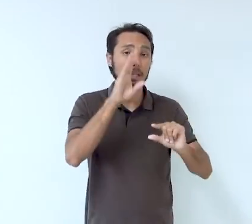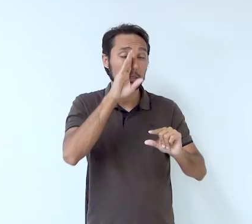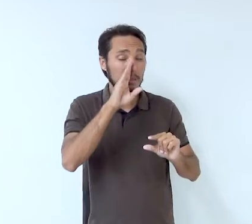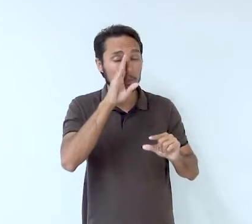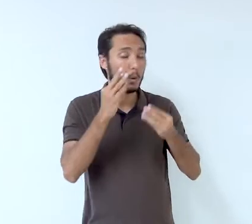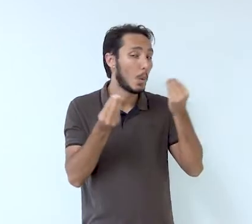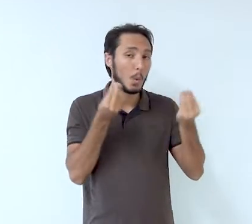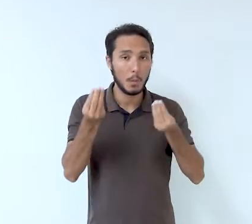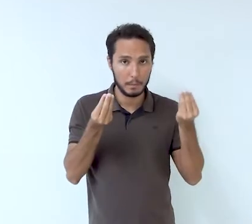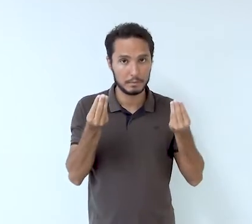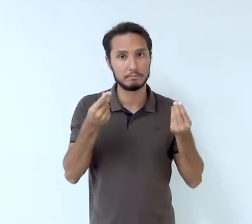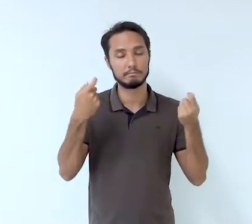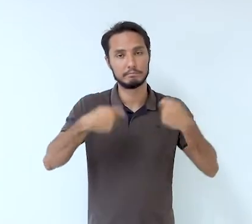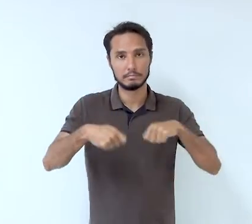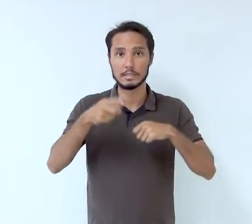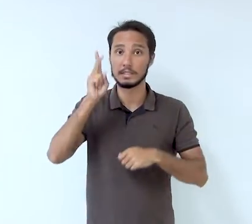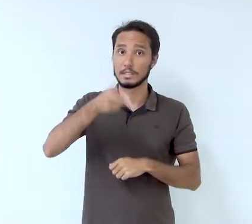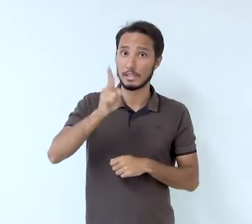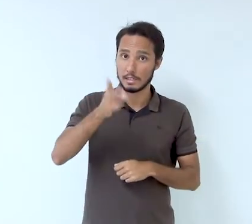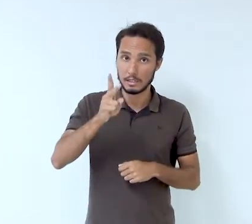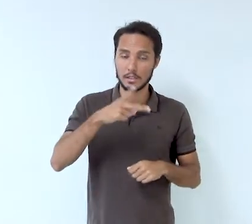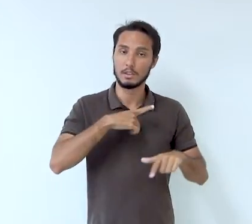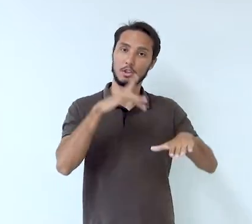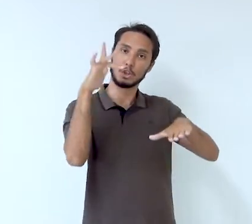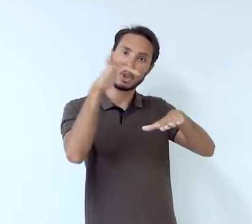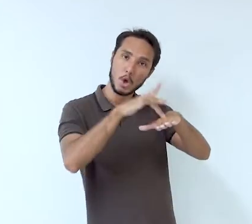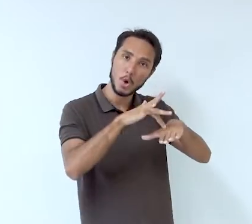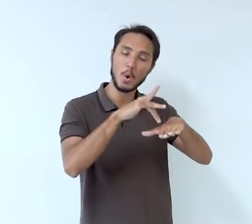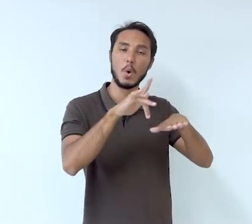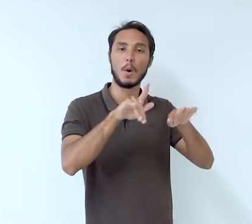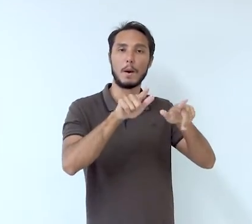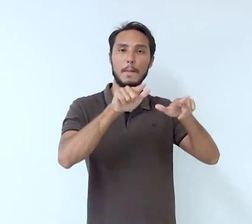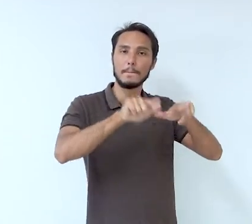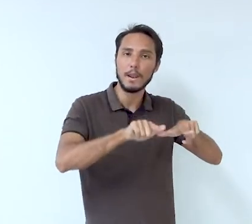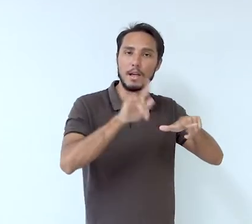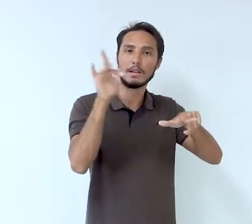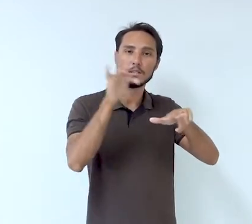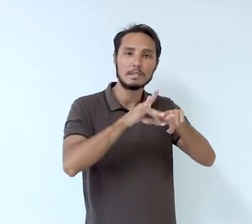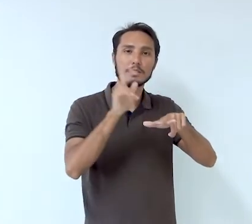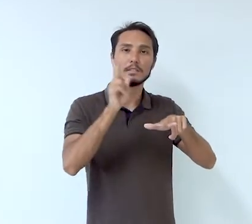minimizar esse risco? A gente deve sempre tocar ou manusear as